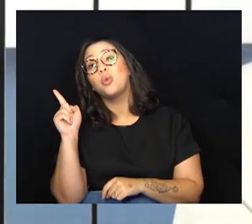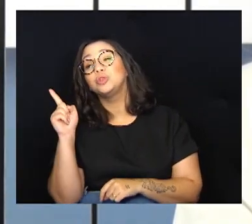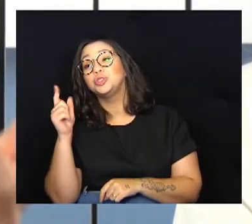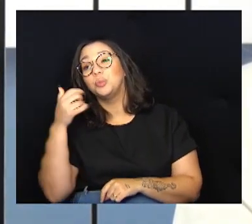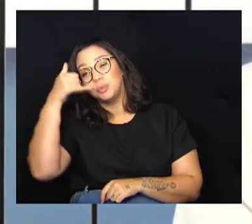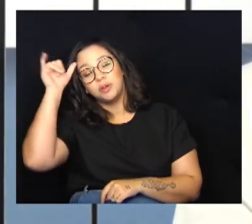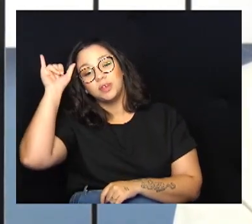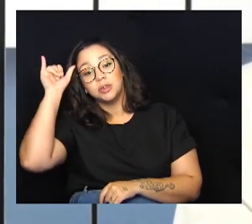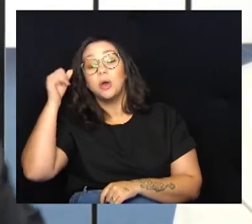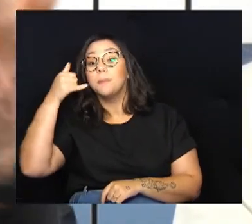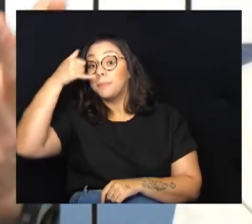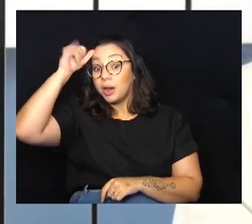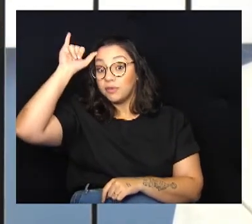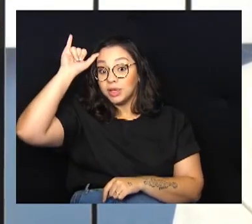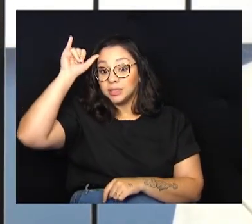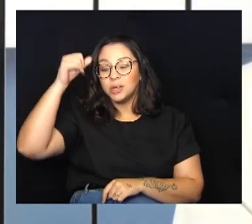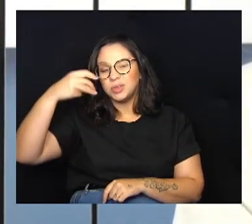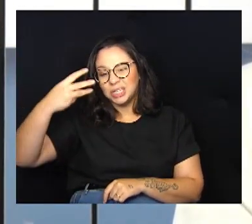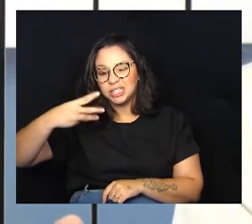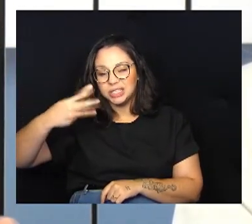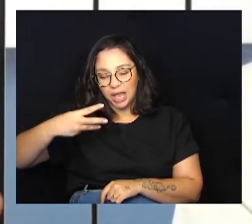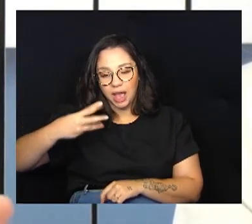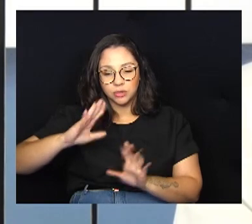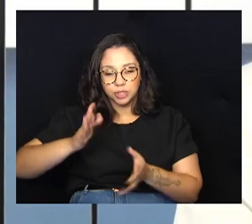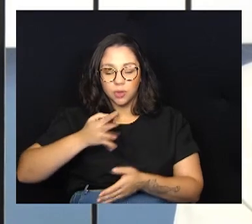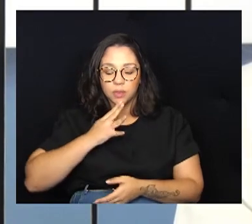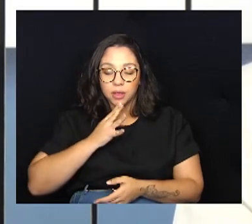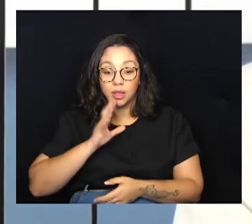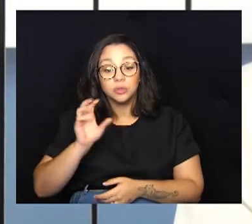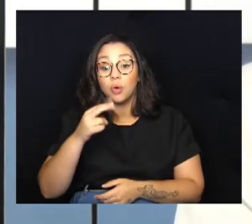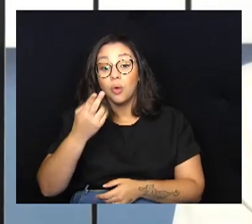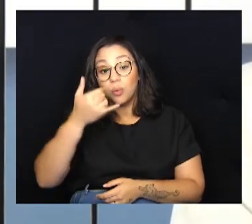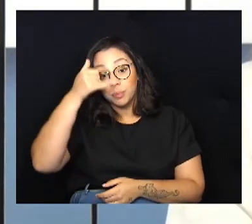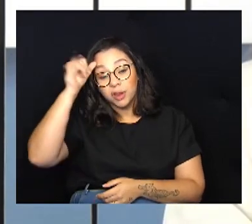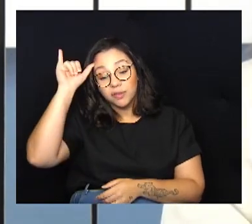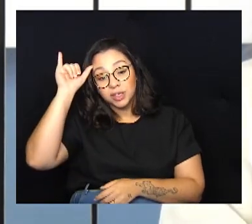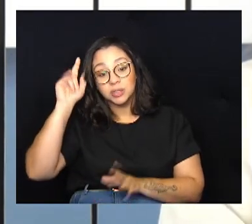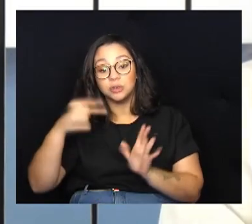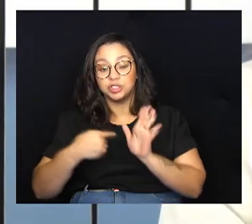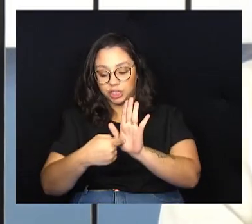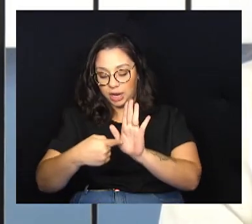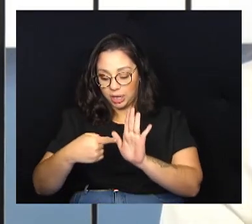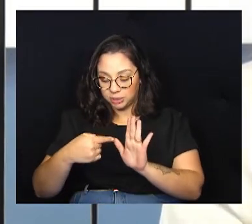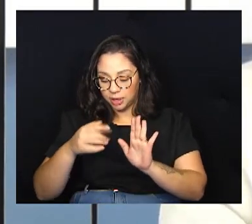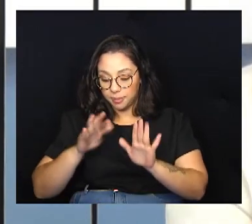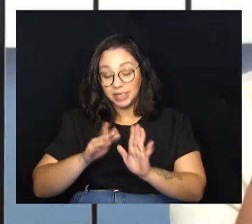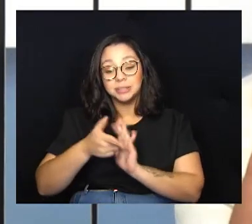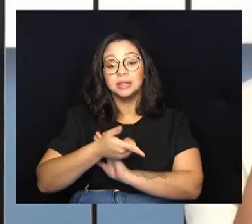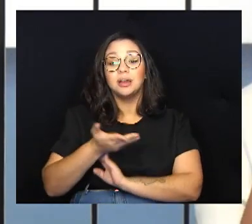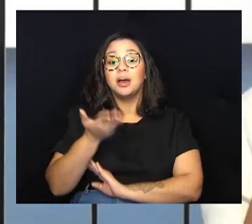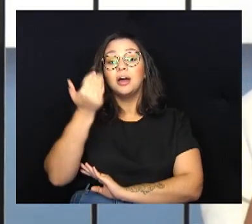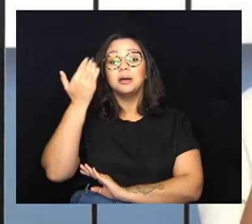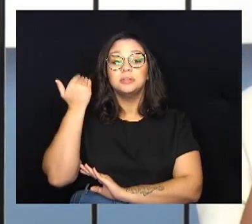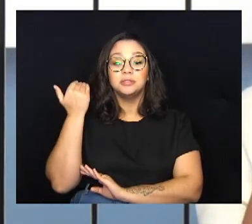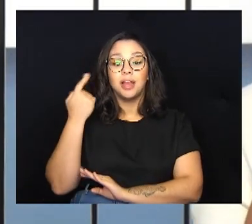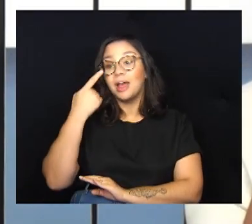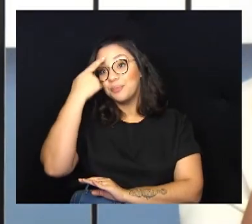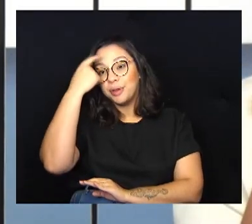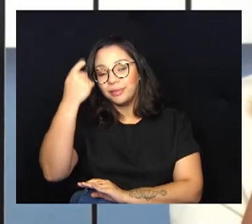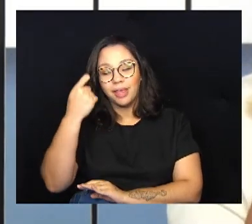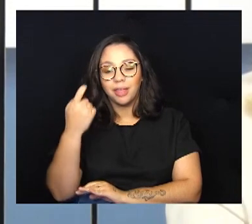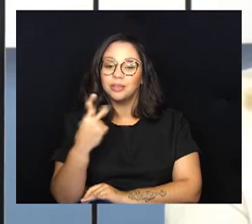constatar que existia uma comunidade terapêutica que dentro da sua ata, dentro da sua composição, da sua diretoria, o rapaz